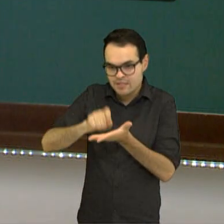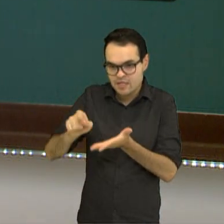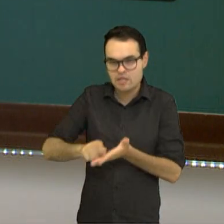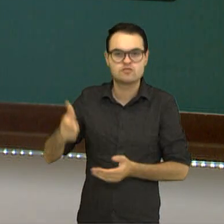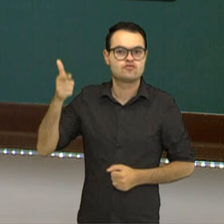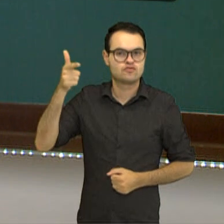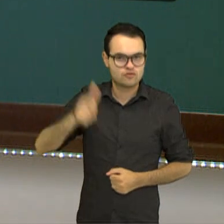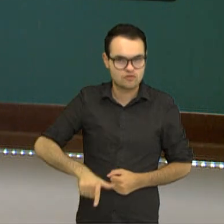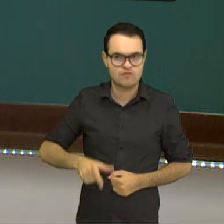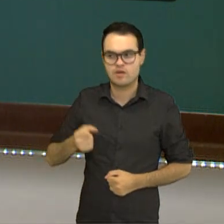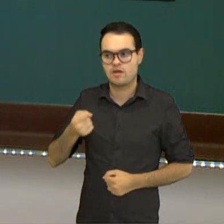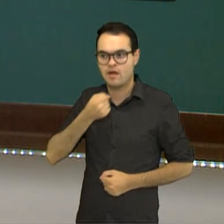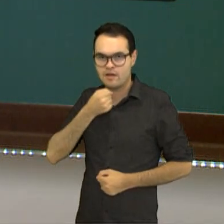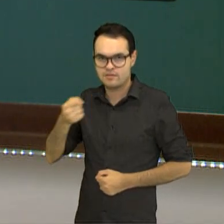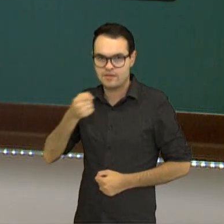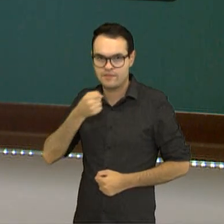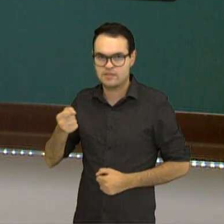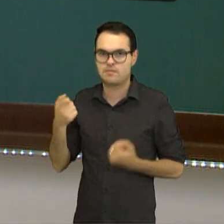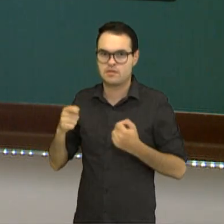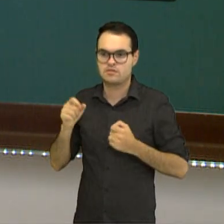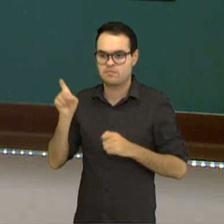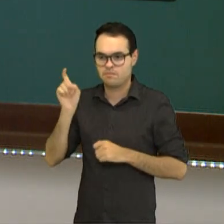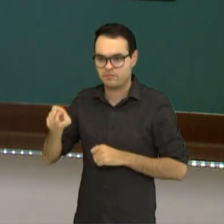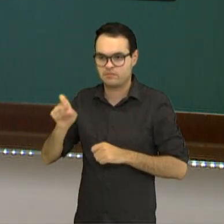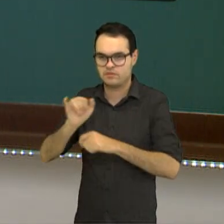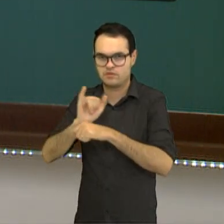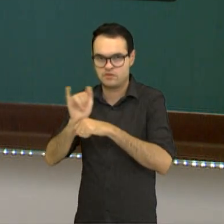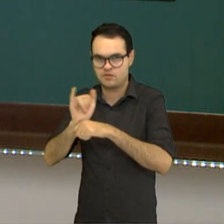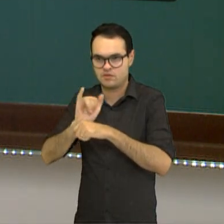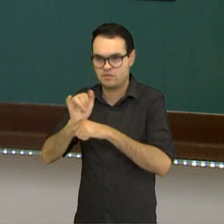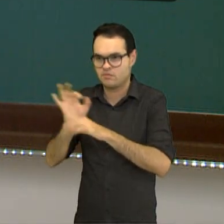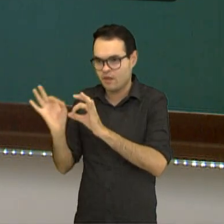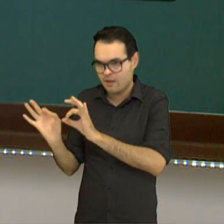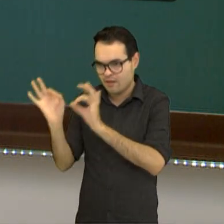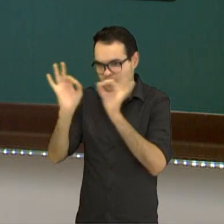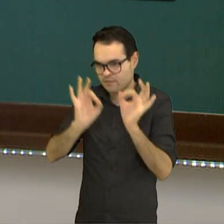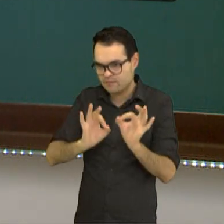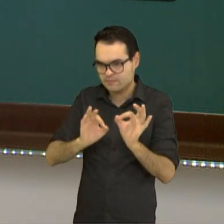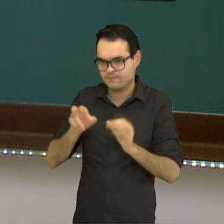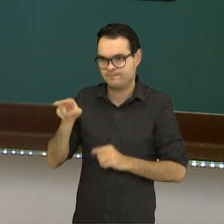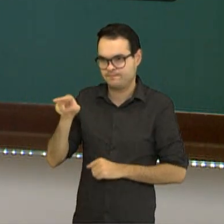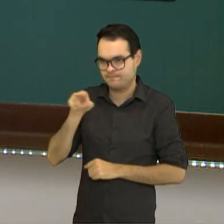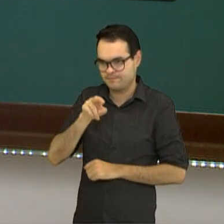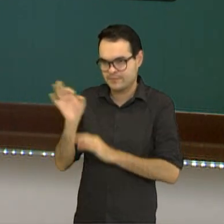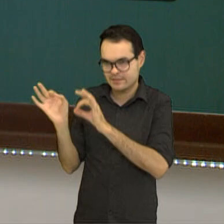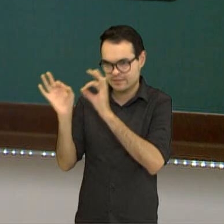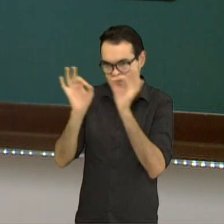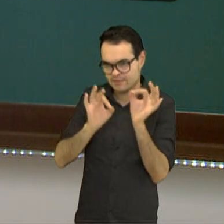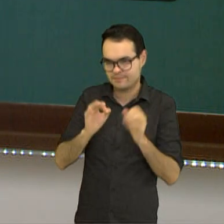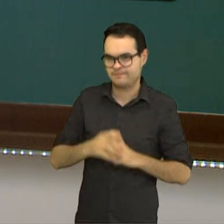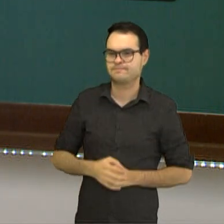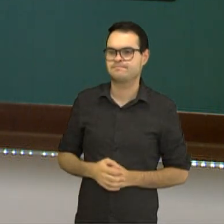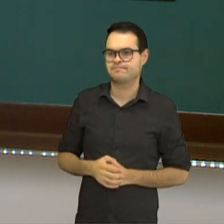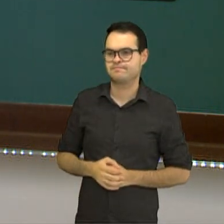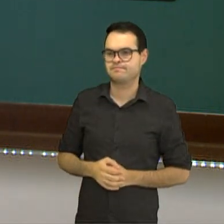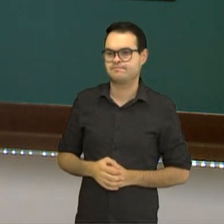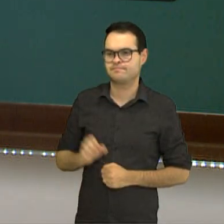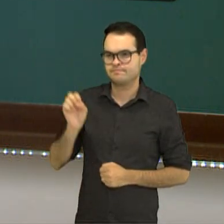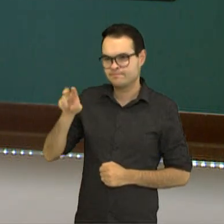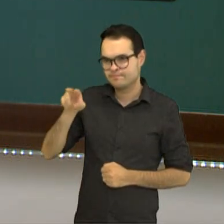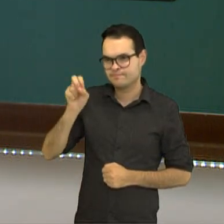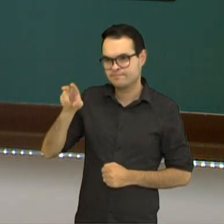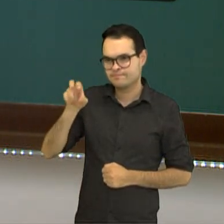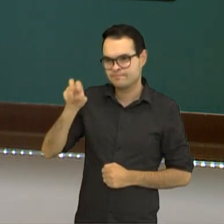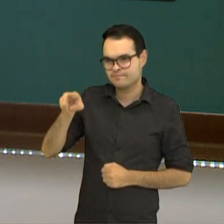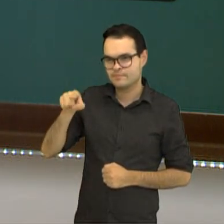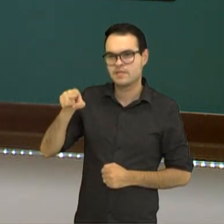reescreverem a entrevista. Primeiro tem que ir lá no YouTube, dar uma olhadinha nela, né? E vocês vão reescrever